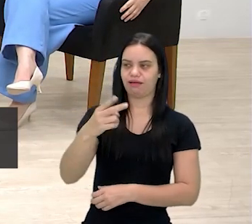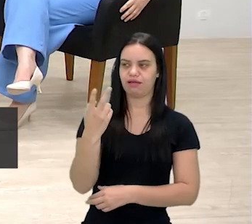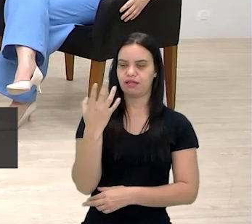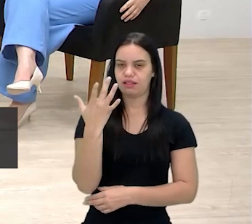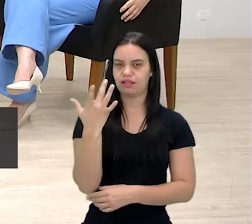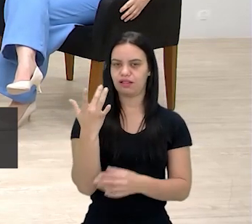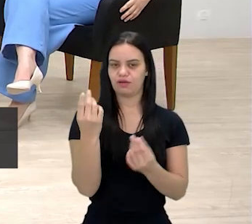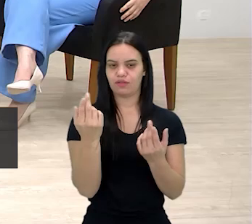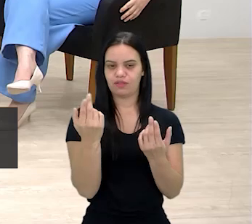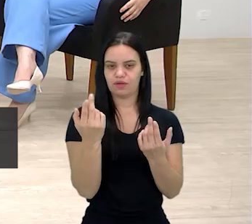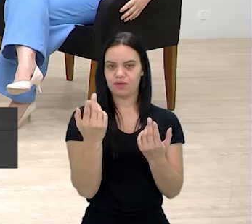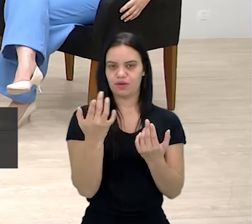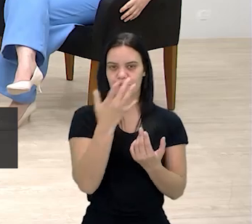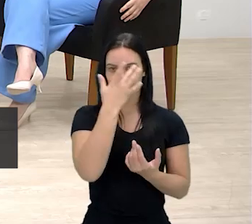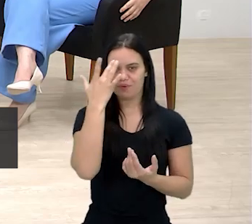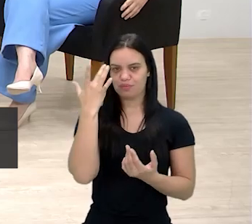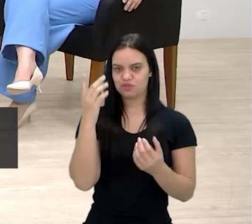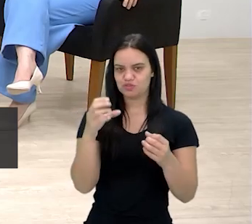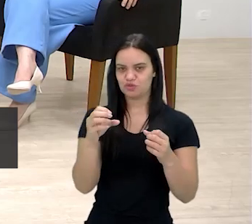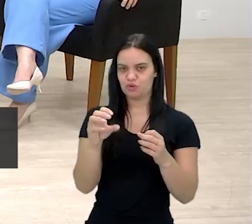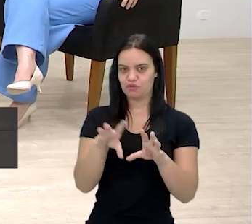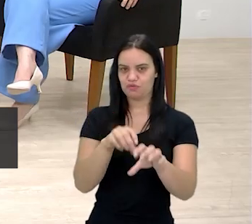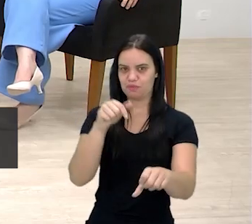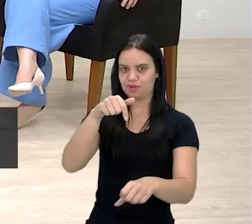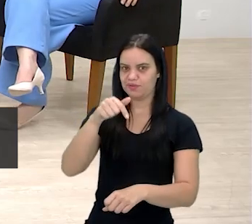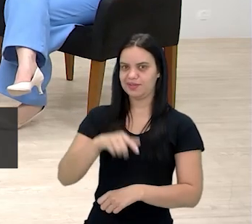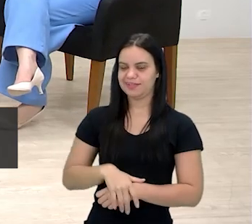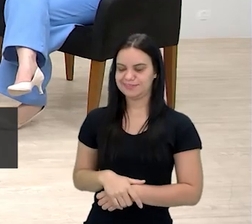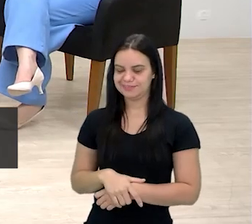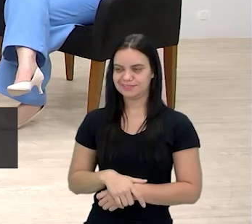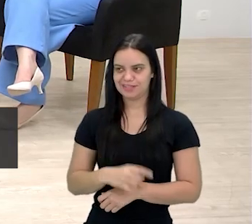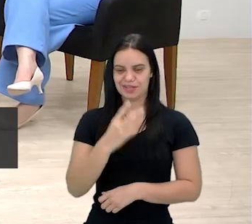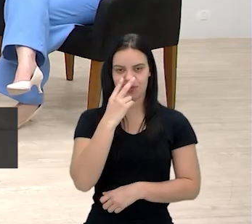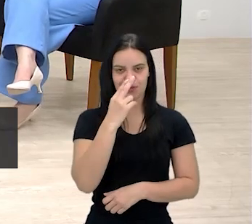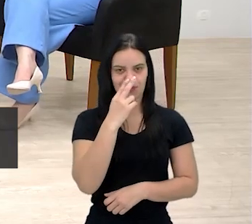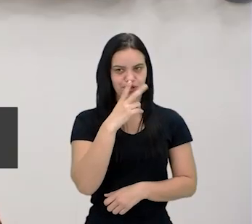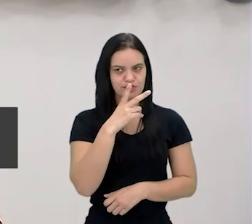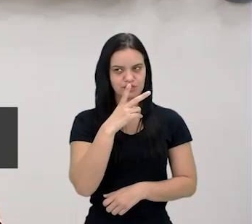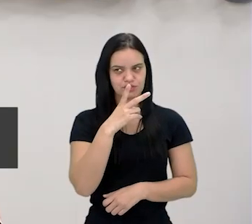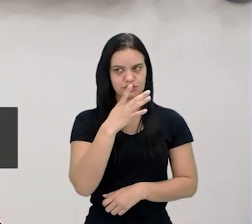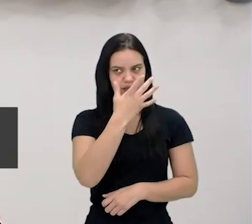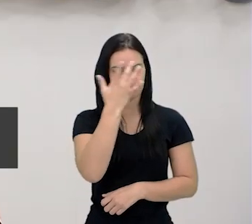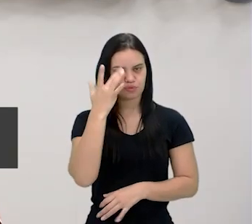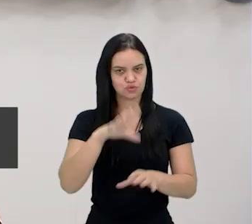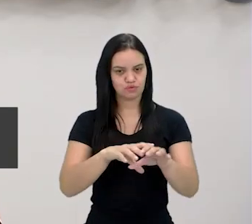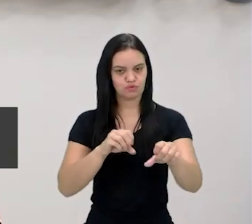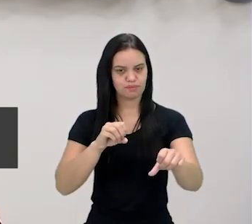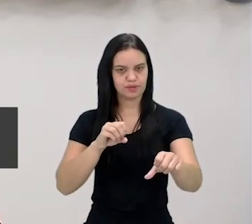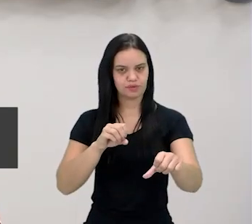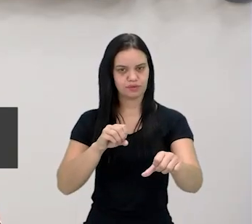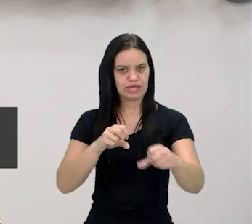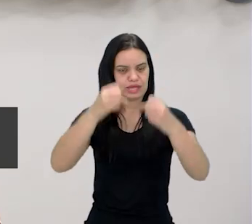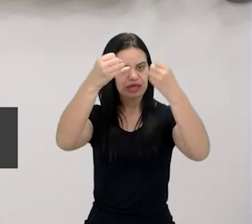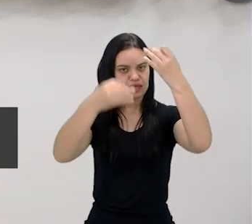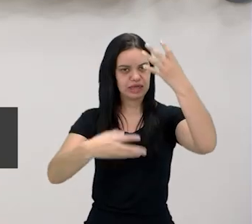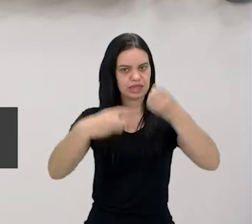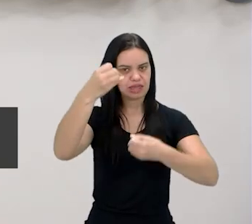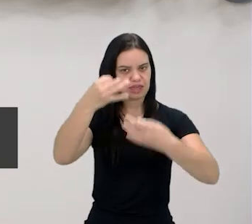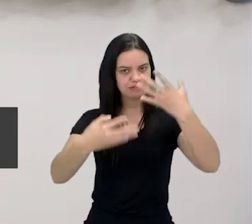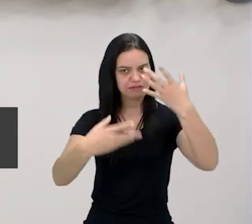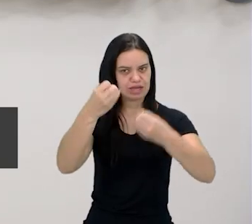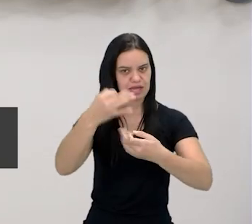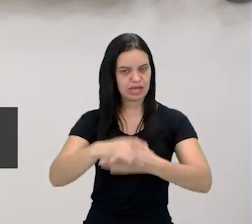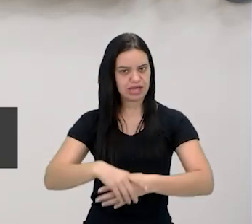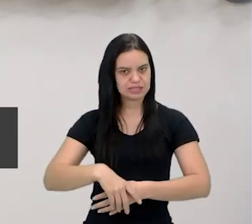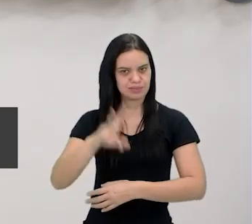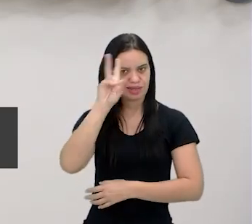aqui, um formador. E aí eu falei, mas eu também estou achando isso. E, de repente, esse próprio formador é quem vai falar da obra do José de